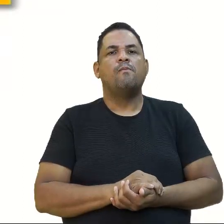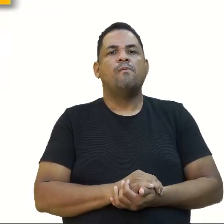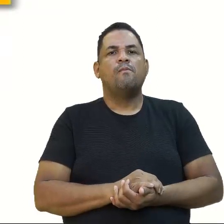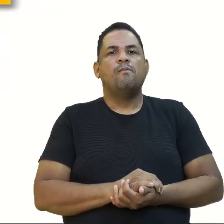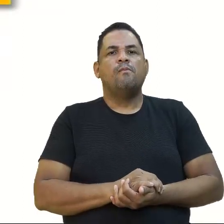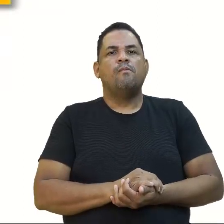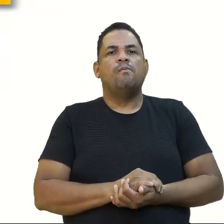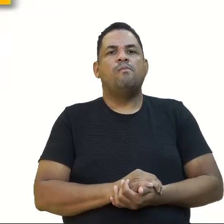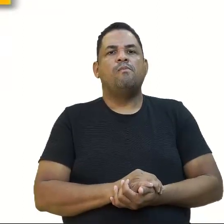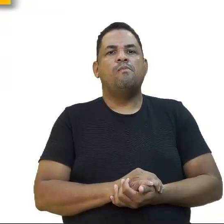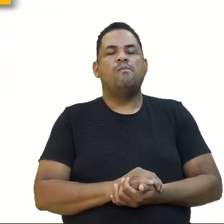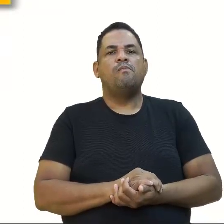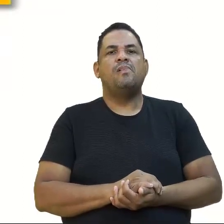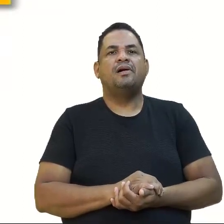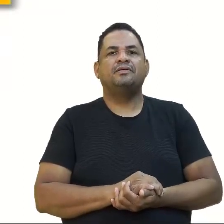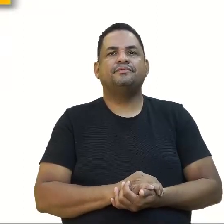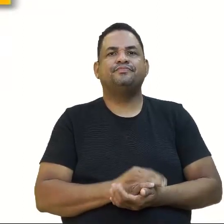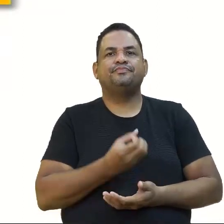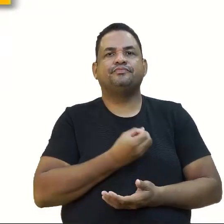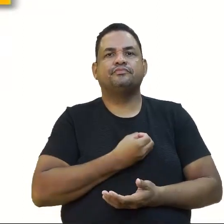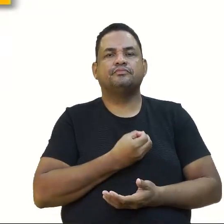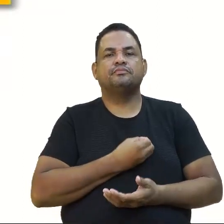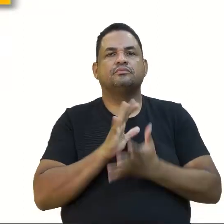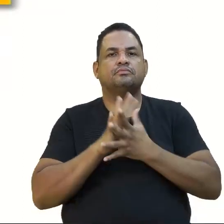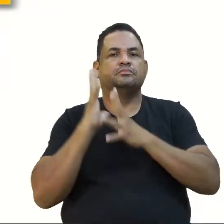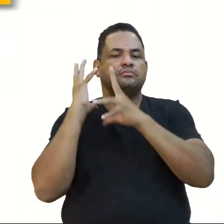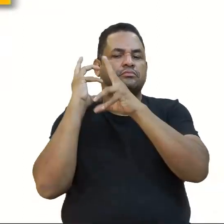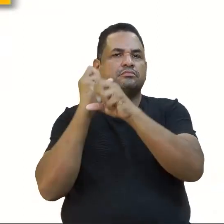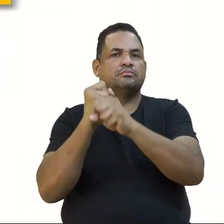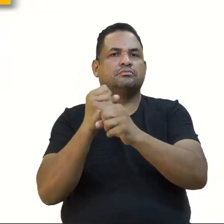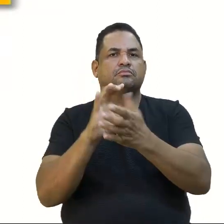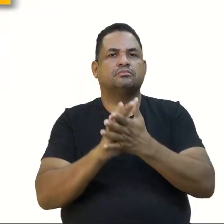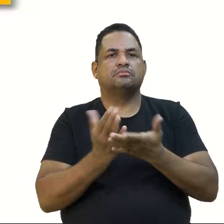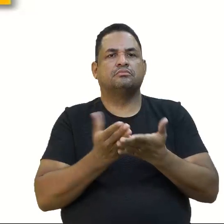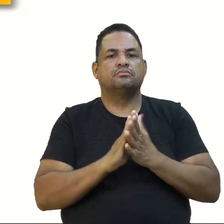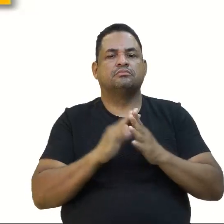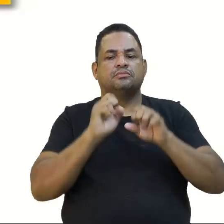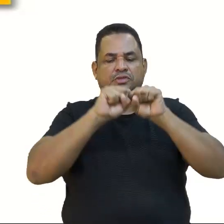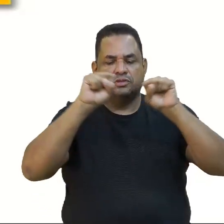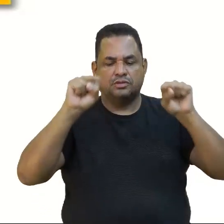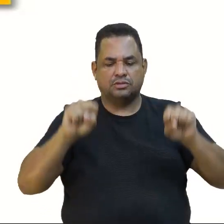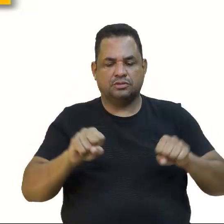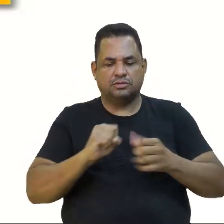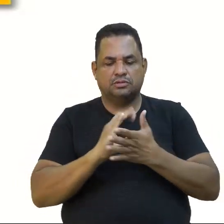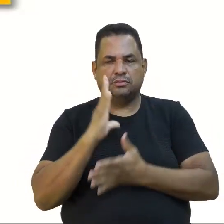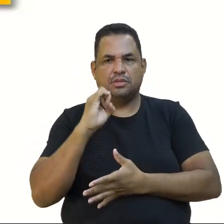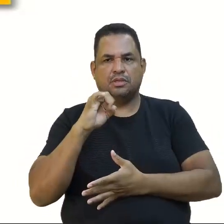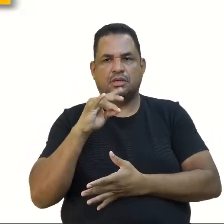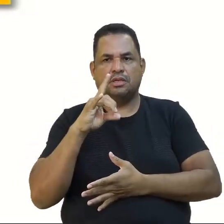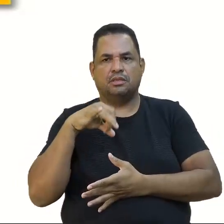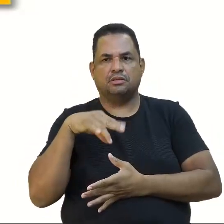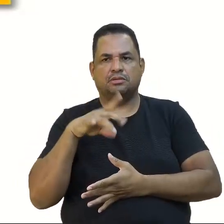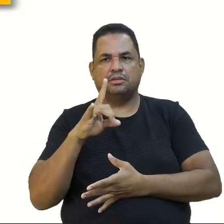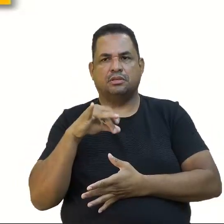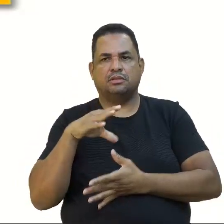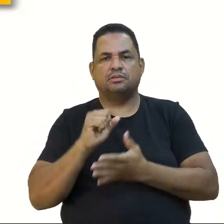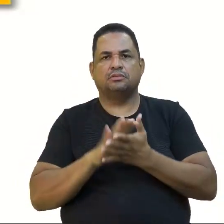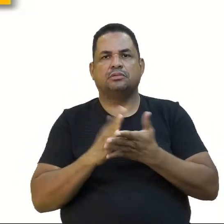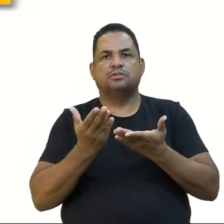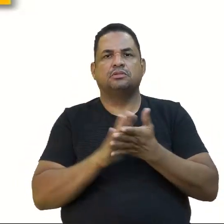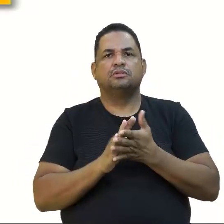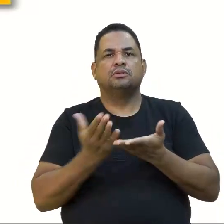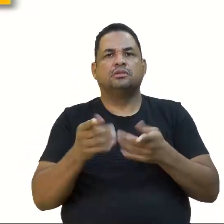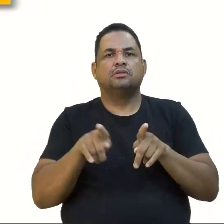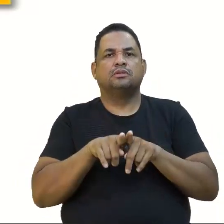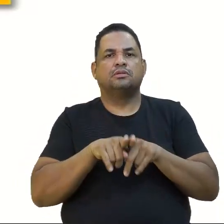de número 3. Hoje, nessa mega revisão, vamos falar do sistema cartesiano e vamos também dar uma pincelada na ideia